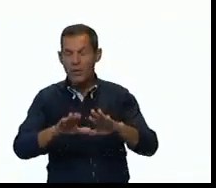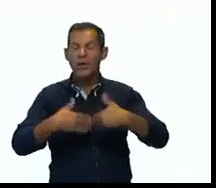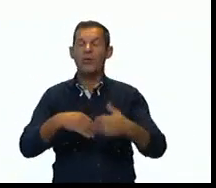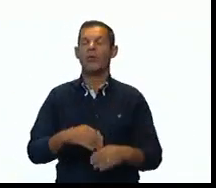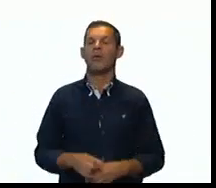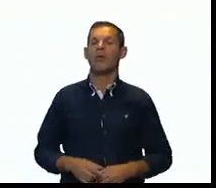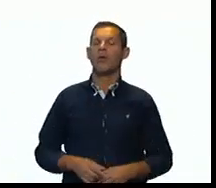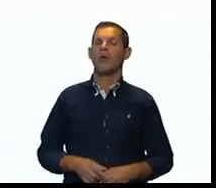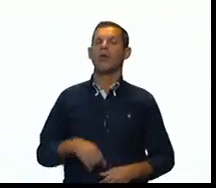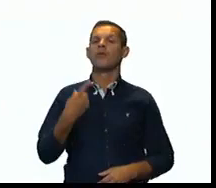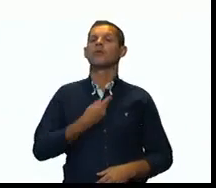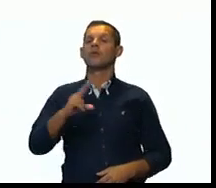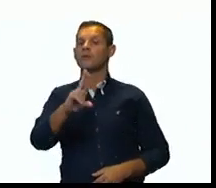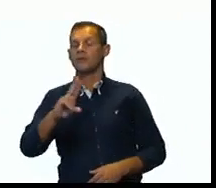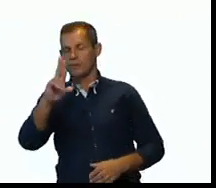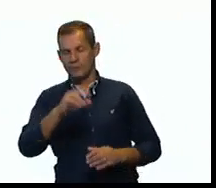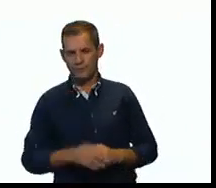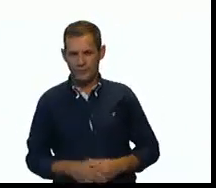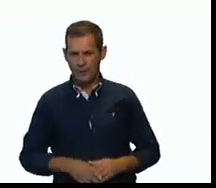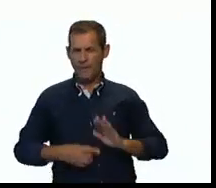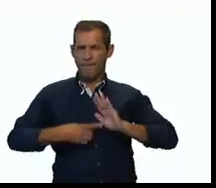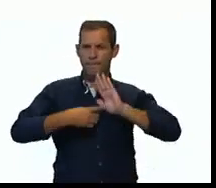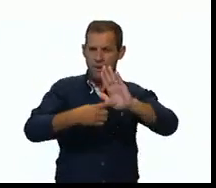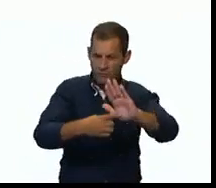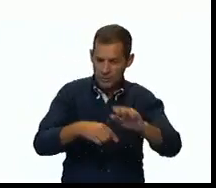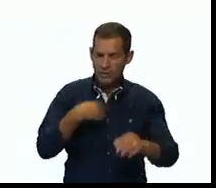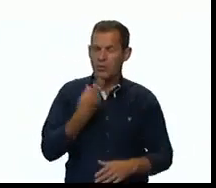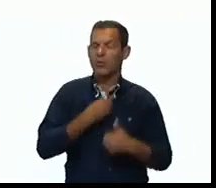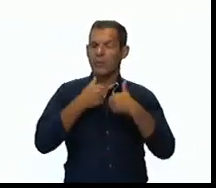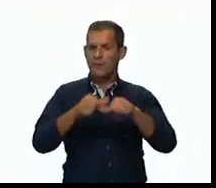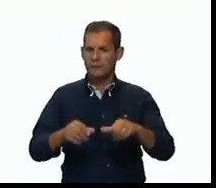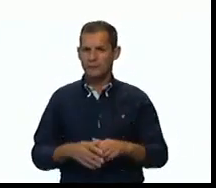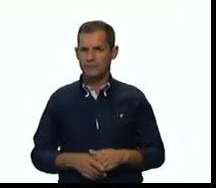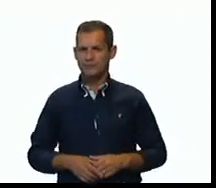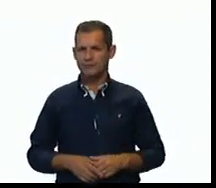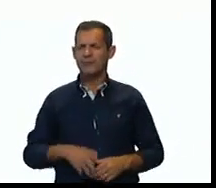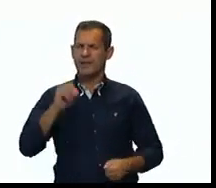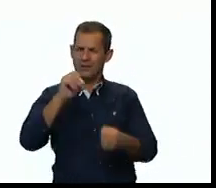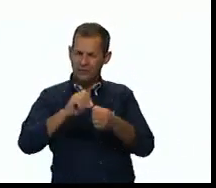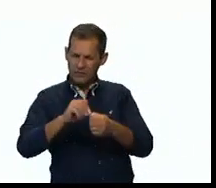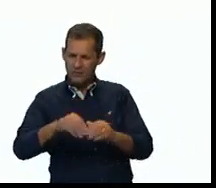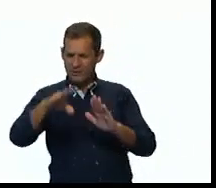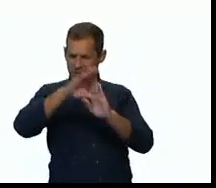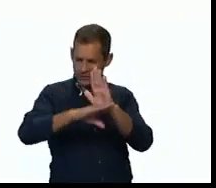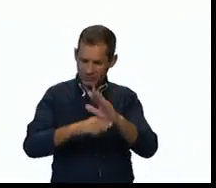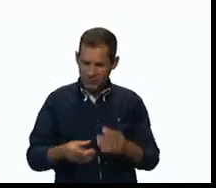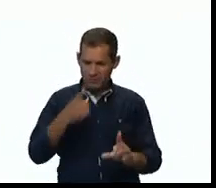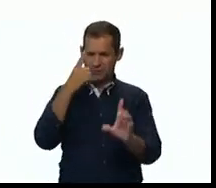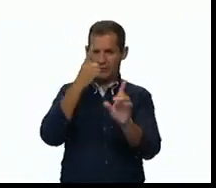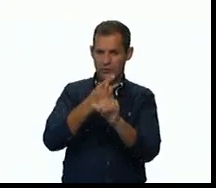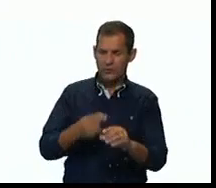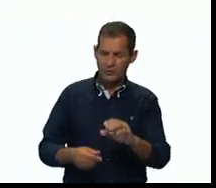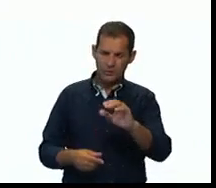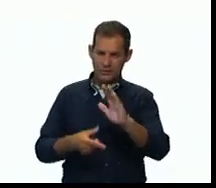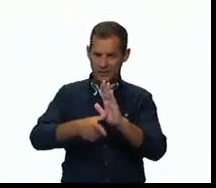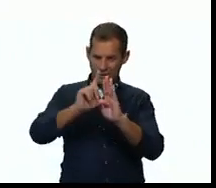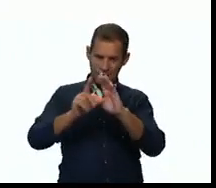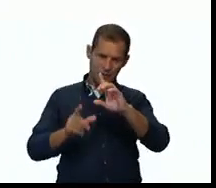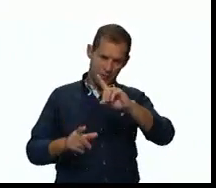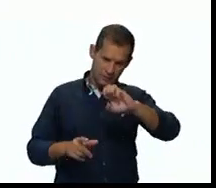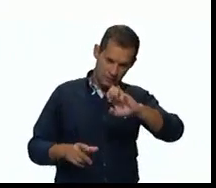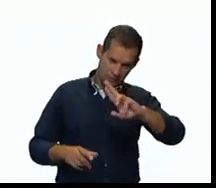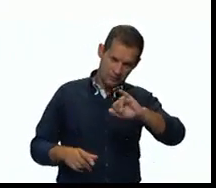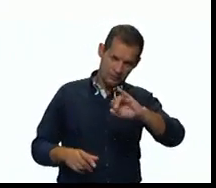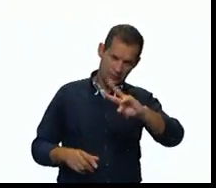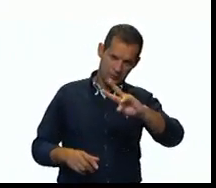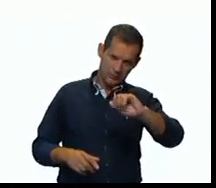que é a notação que a gente utiliza para representar quando nós estamos fazendo esse processo de encontrar antiderivadas?